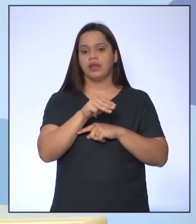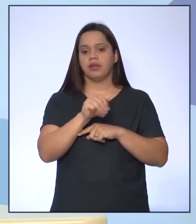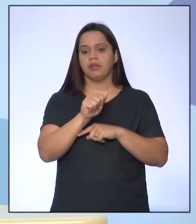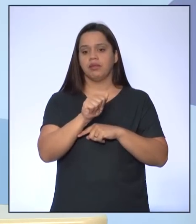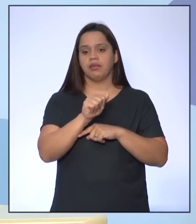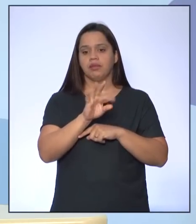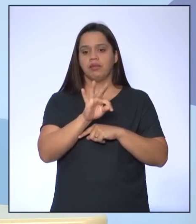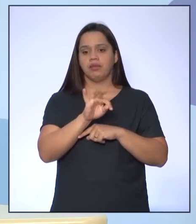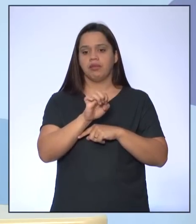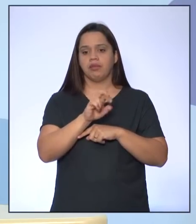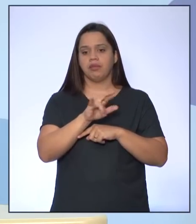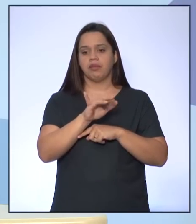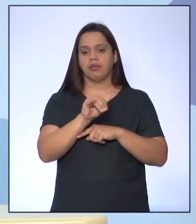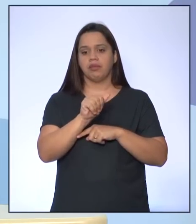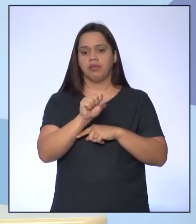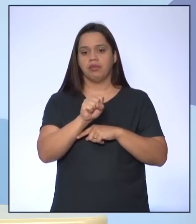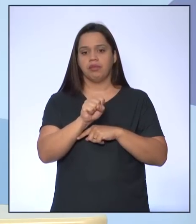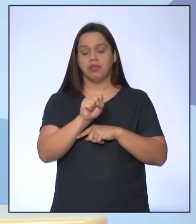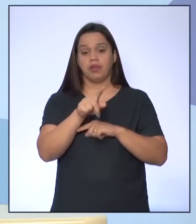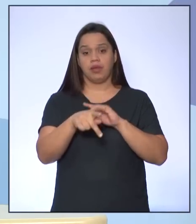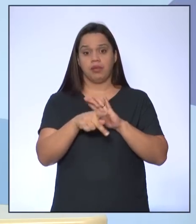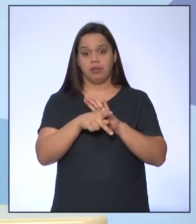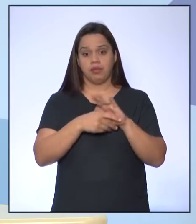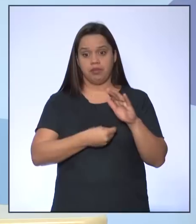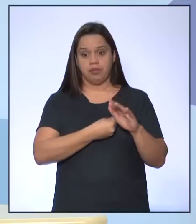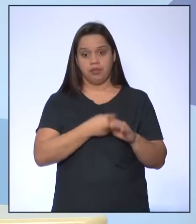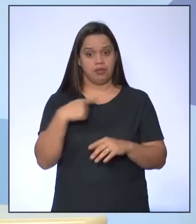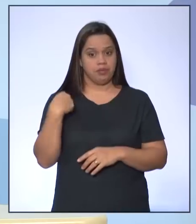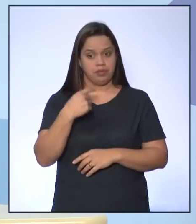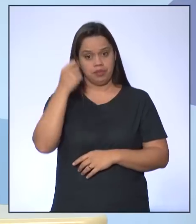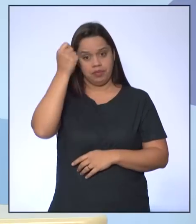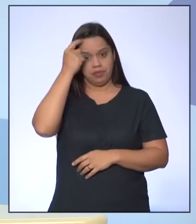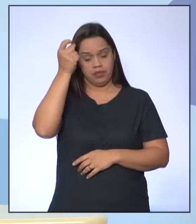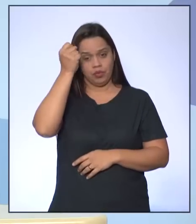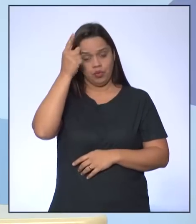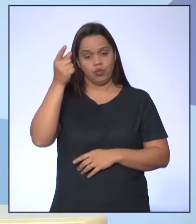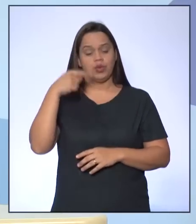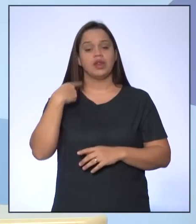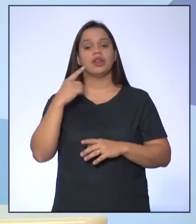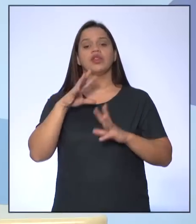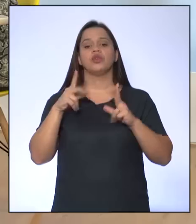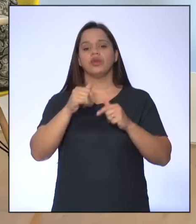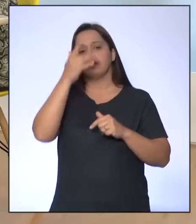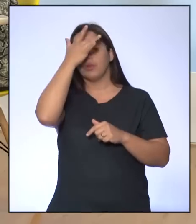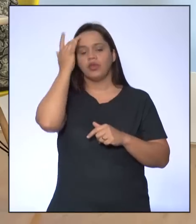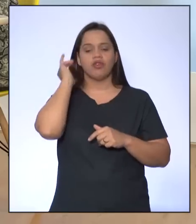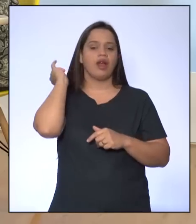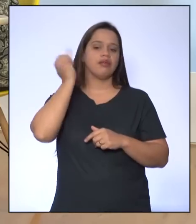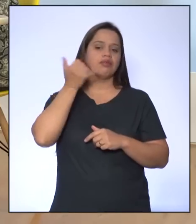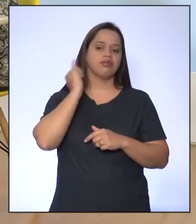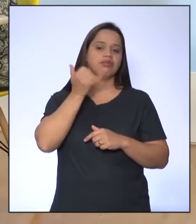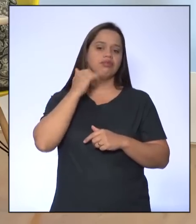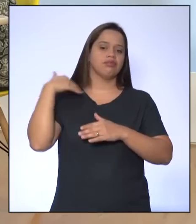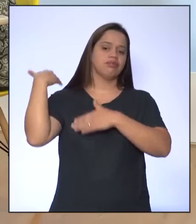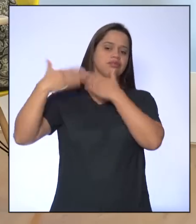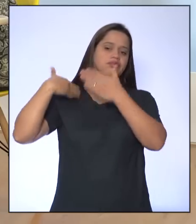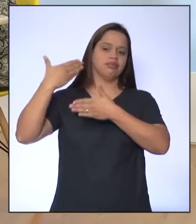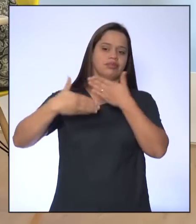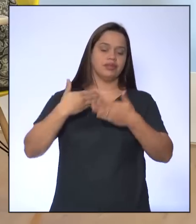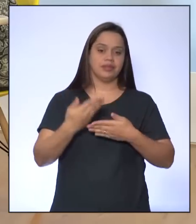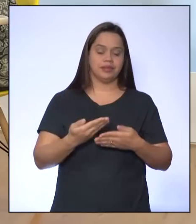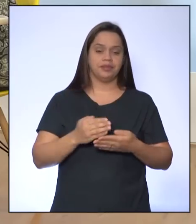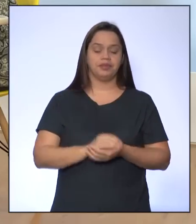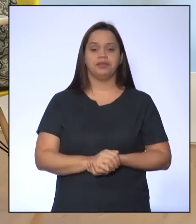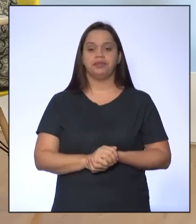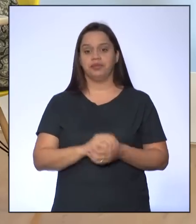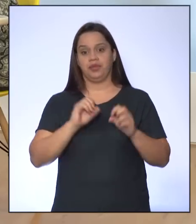nossa cultura e vão sendo transmitidas através da memória das pessoas, certo? Muito bem, certíssimo.